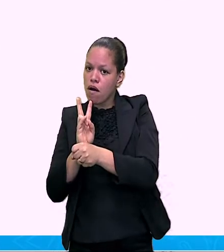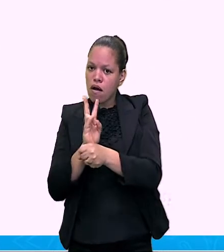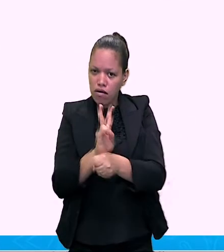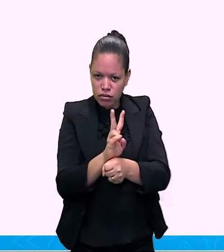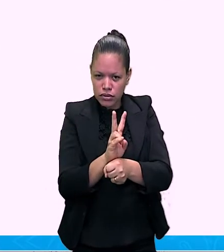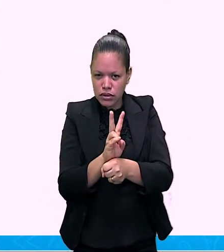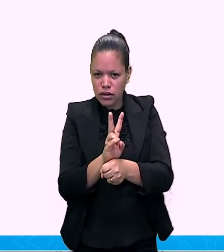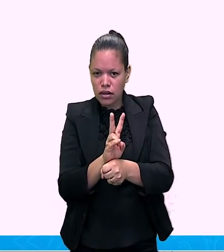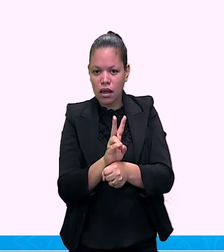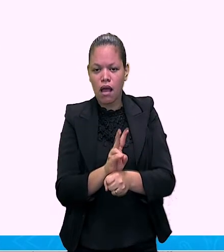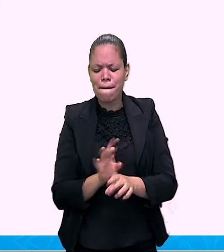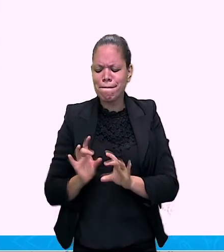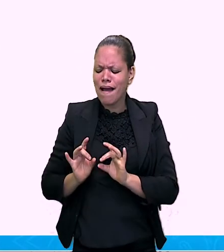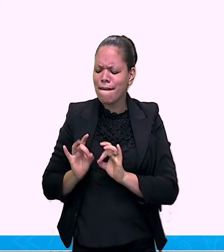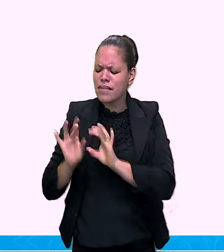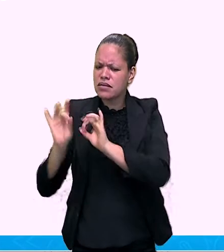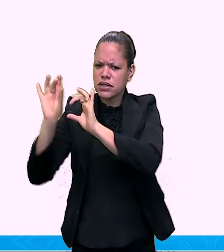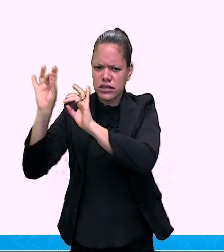mais específico.